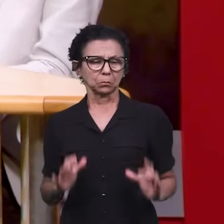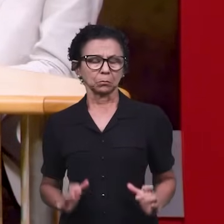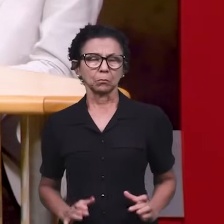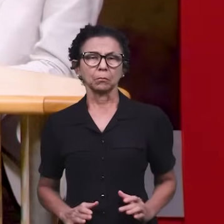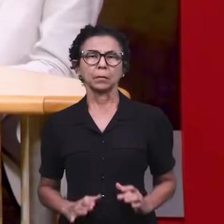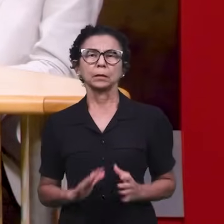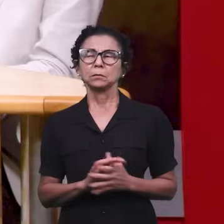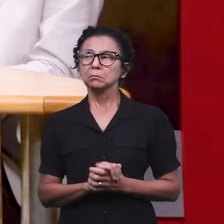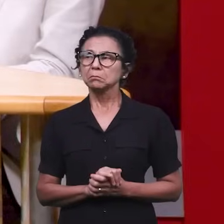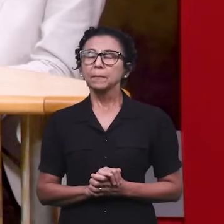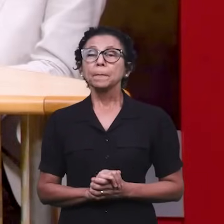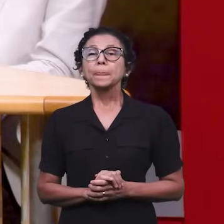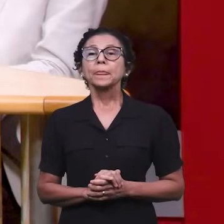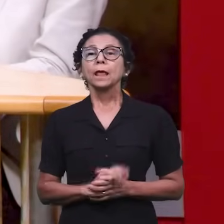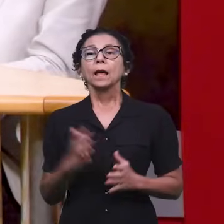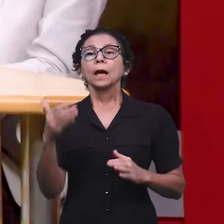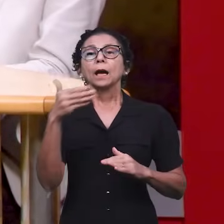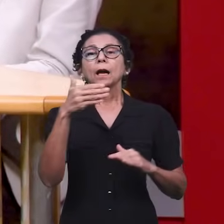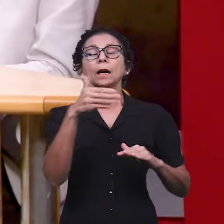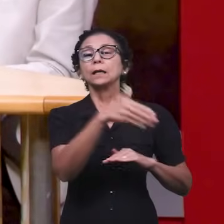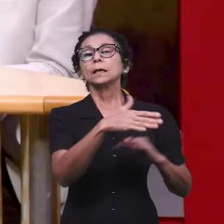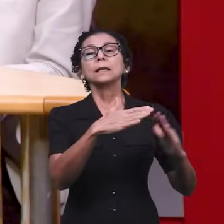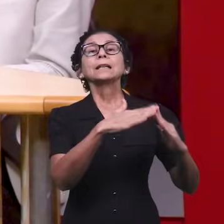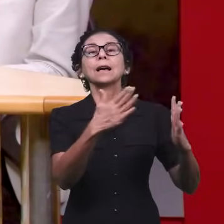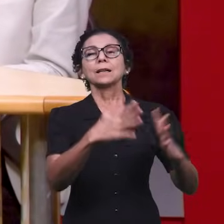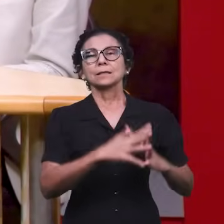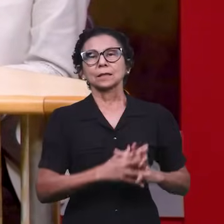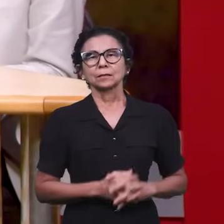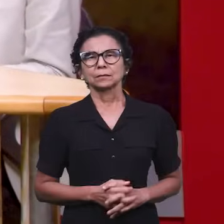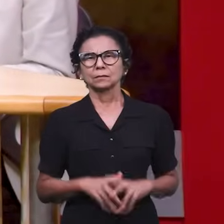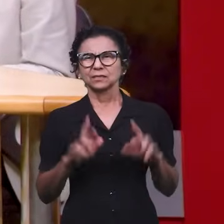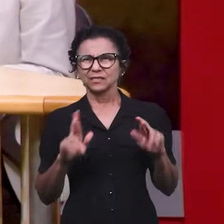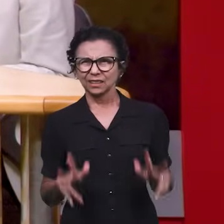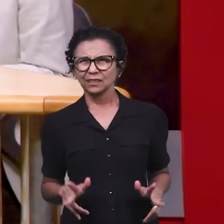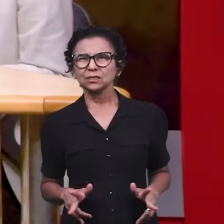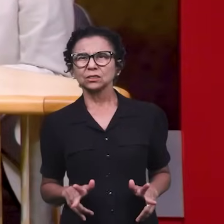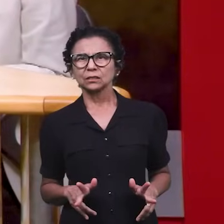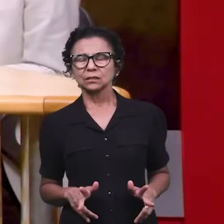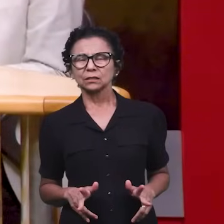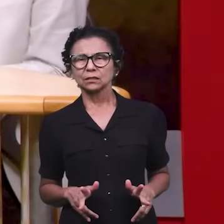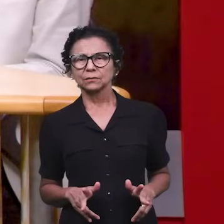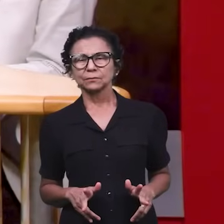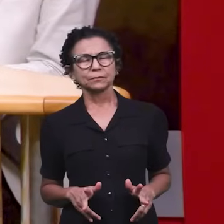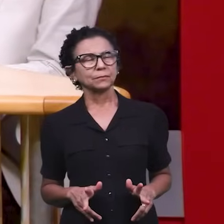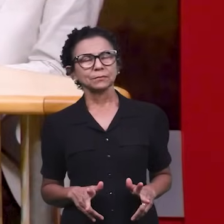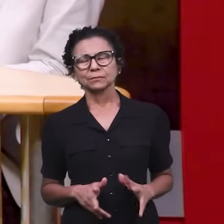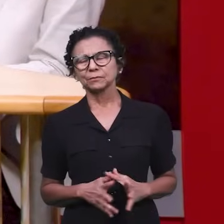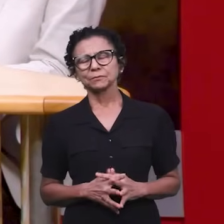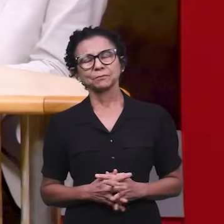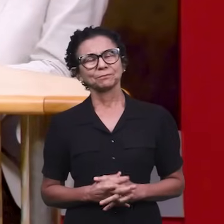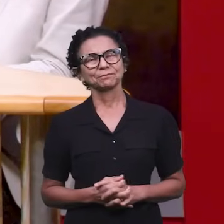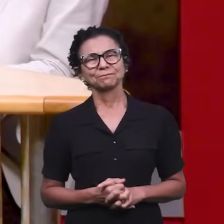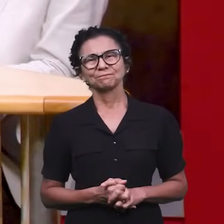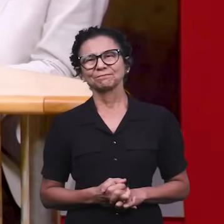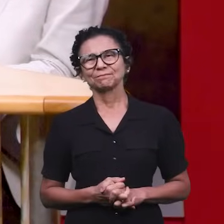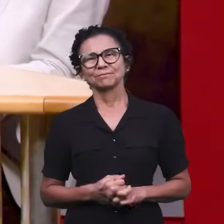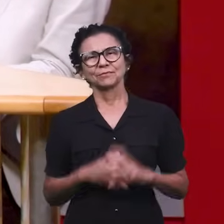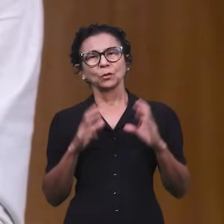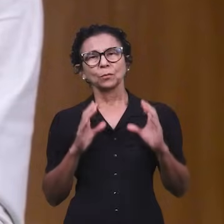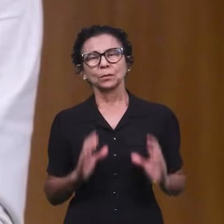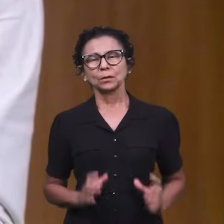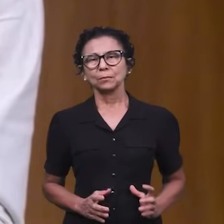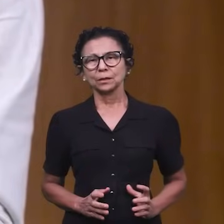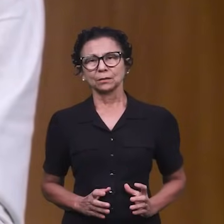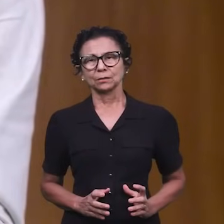as coisas que entram, né? Isso traz, acho um tema importante, né, Eduardo? Quem entra na nossa